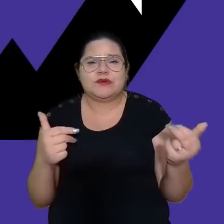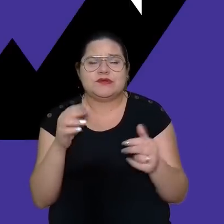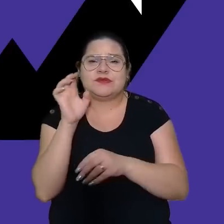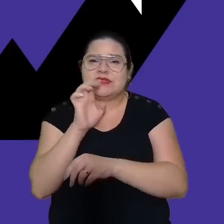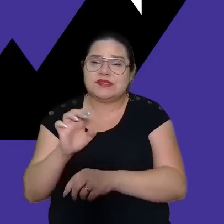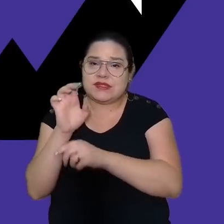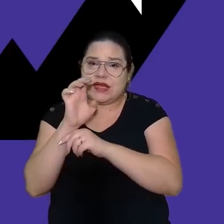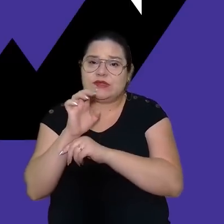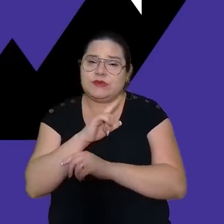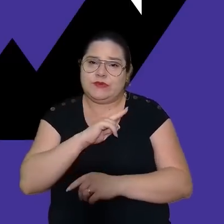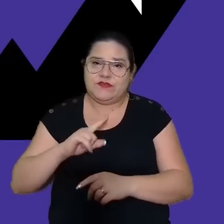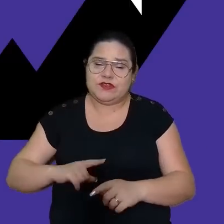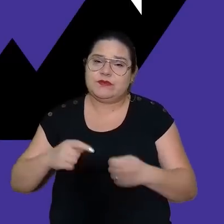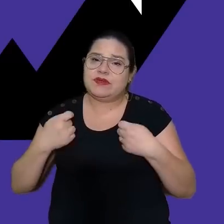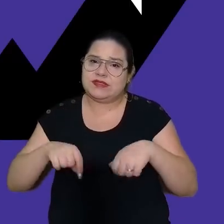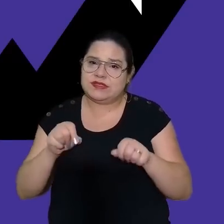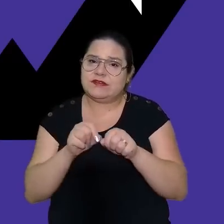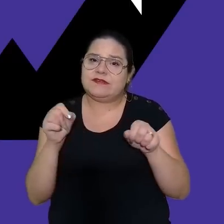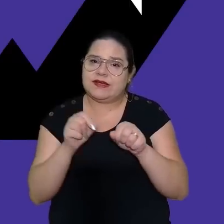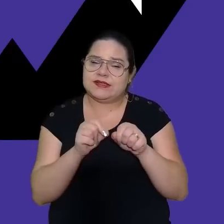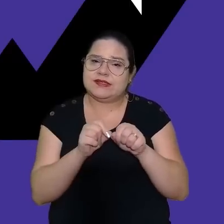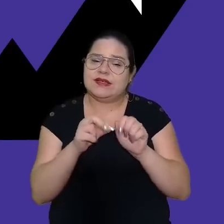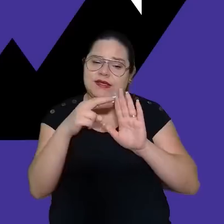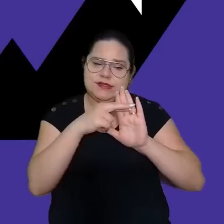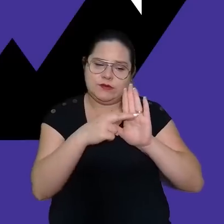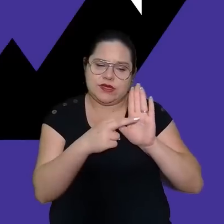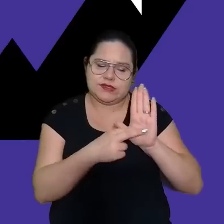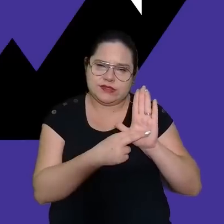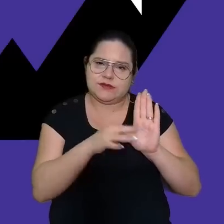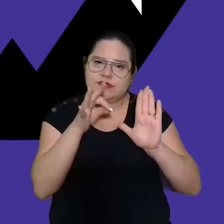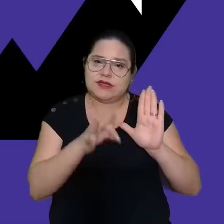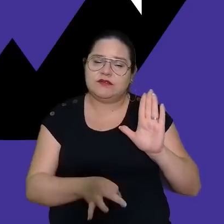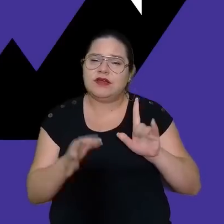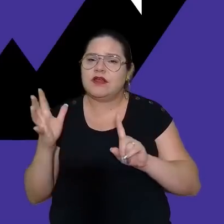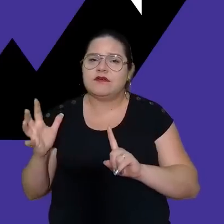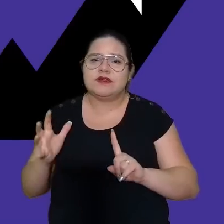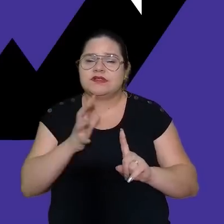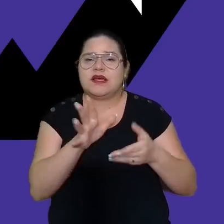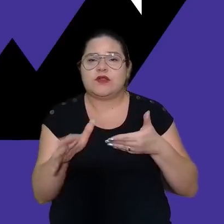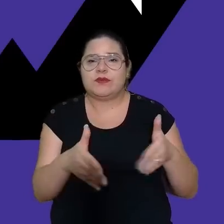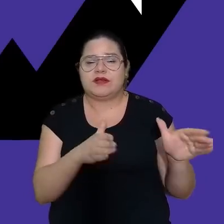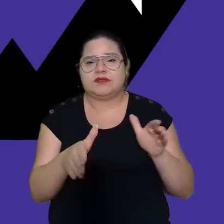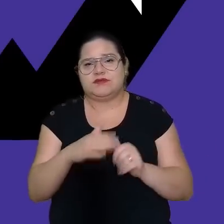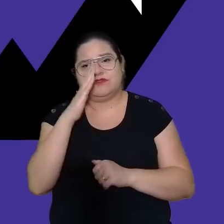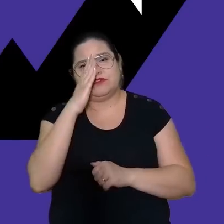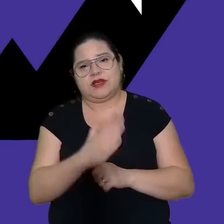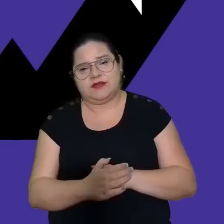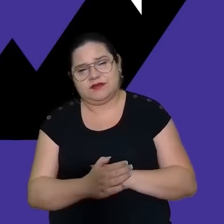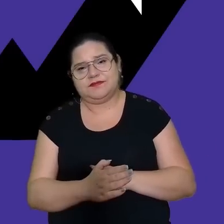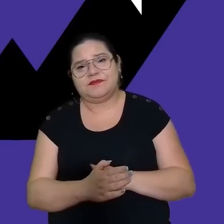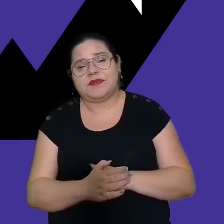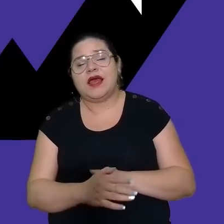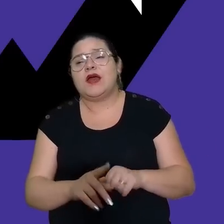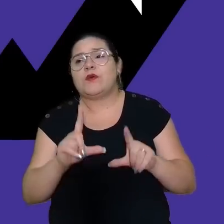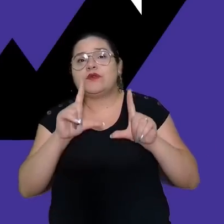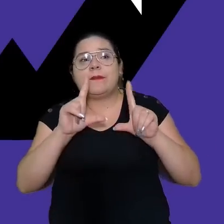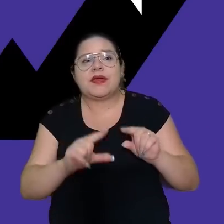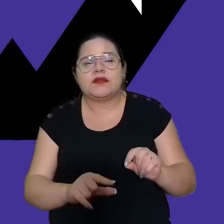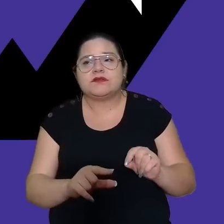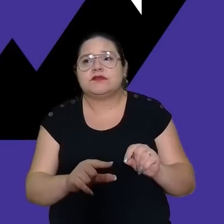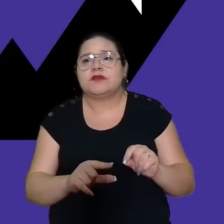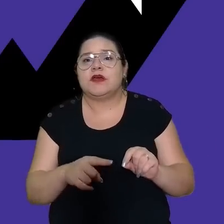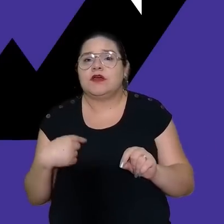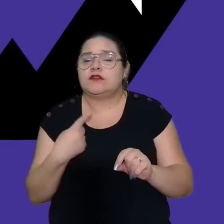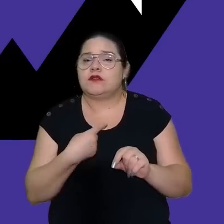fazer puramente a regulação, não ter essa intervenção operacional direta, quanto menos, não participamos do segmento